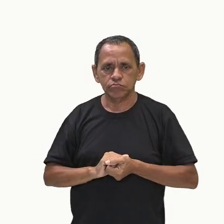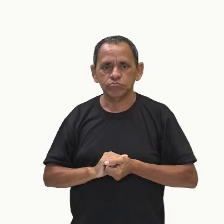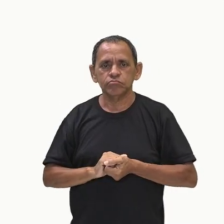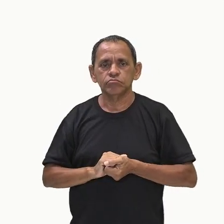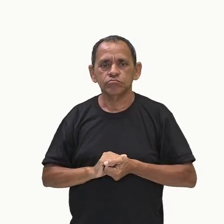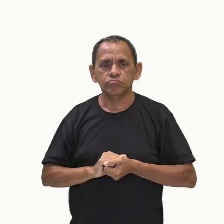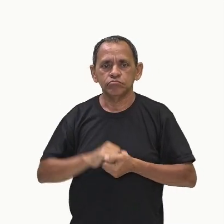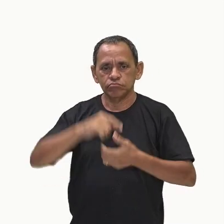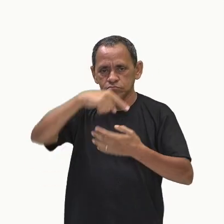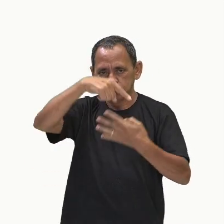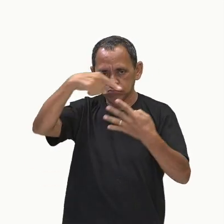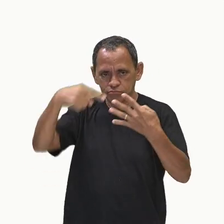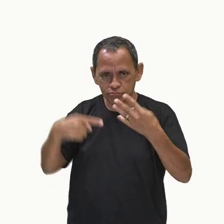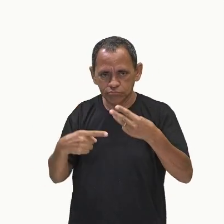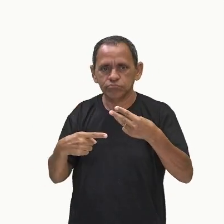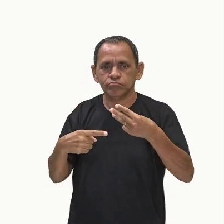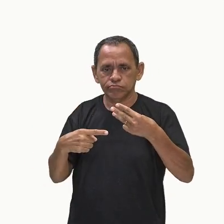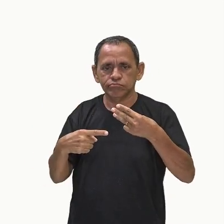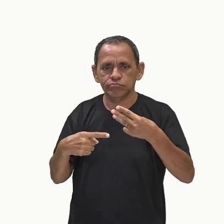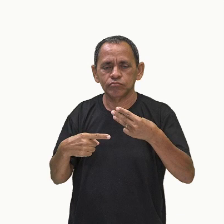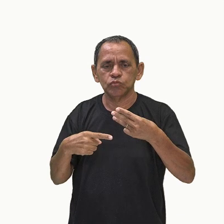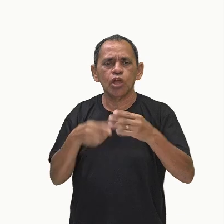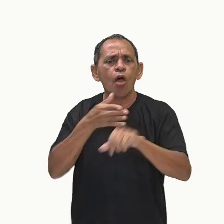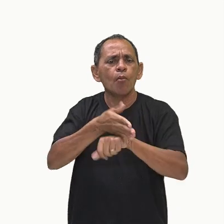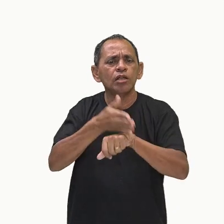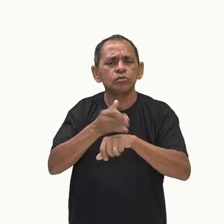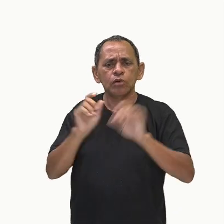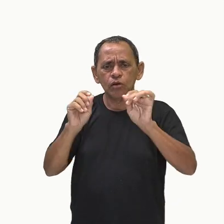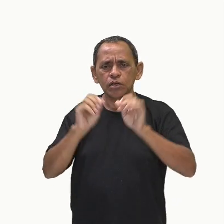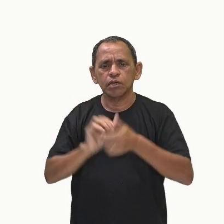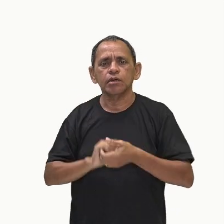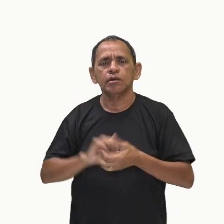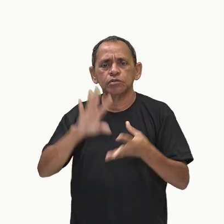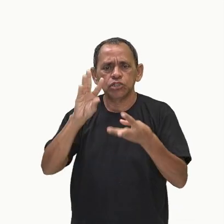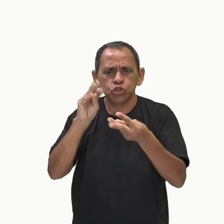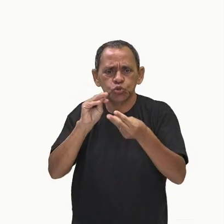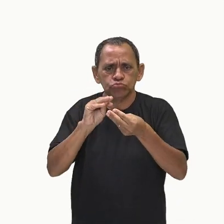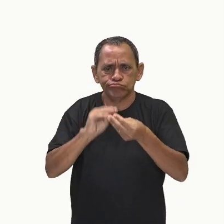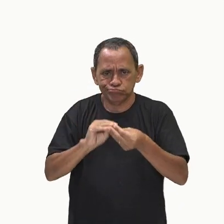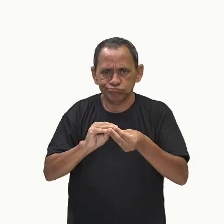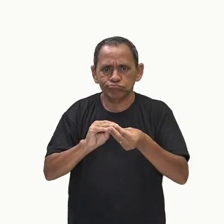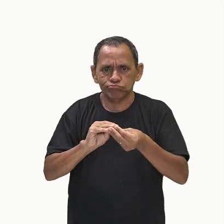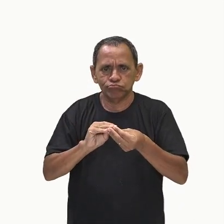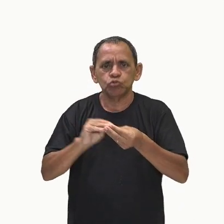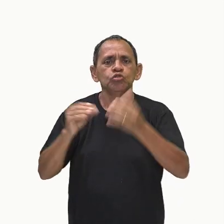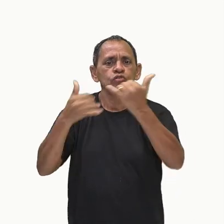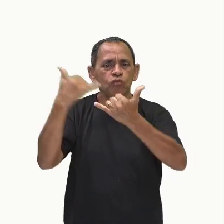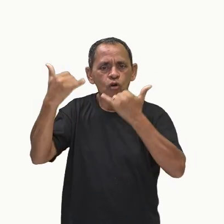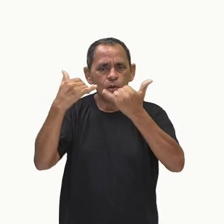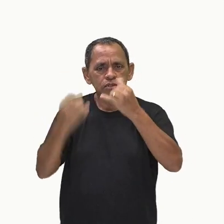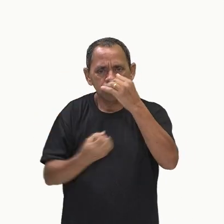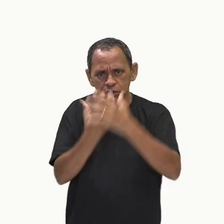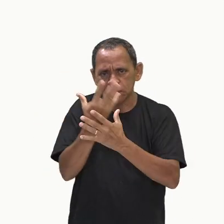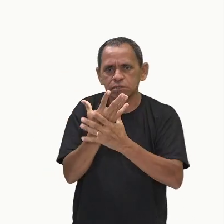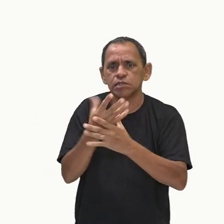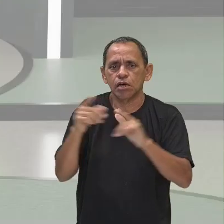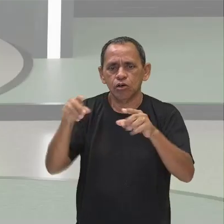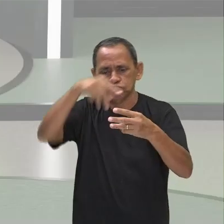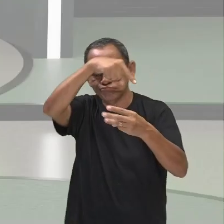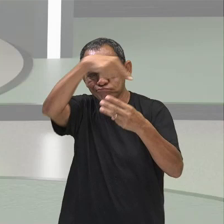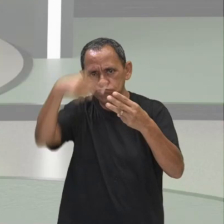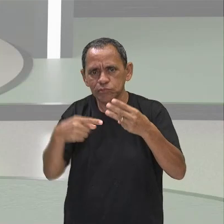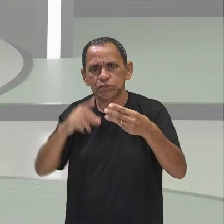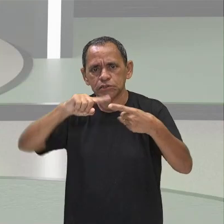RNAs polimerases, elas vão participar de sínteses, de formação desses 3